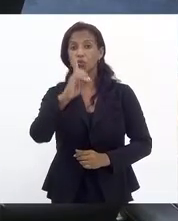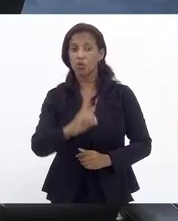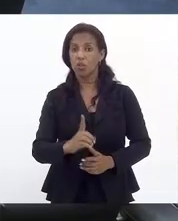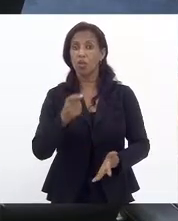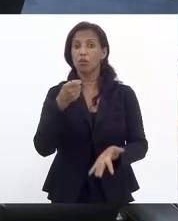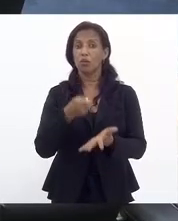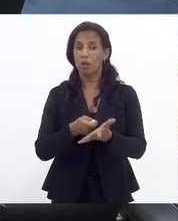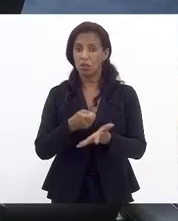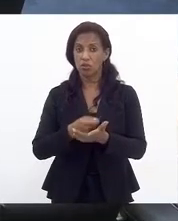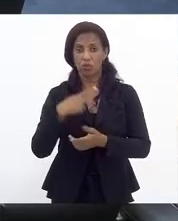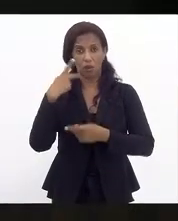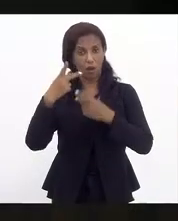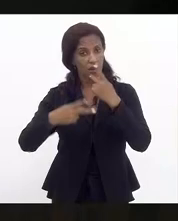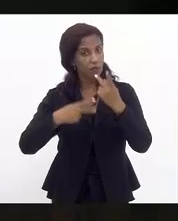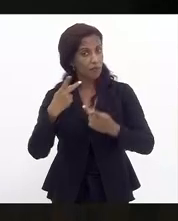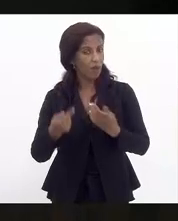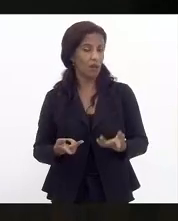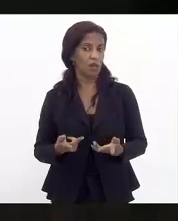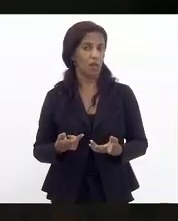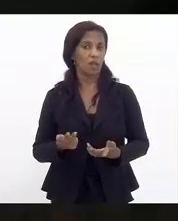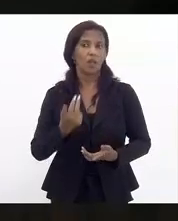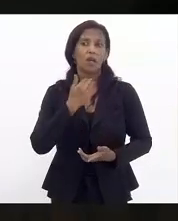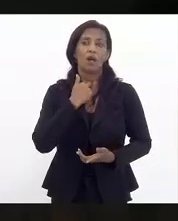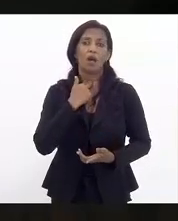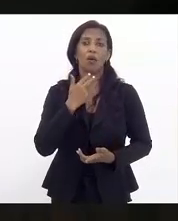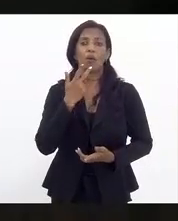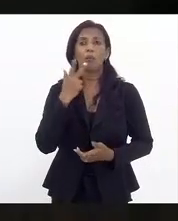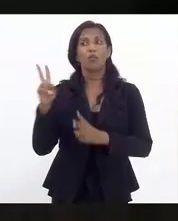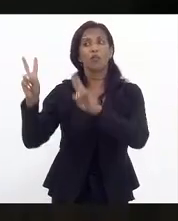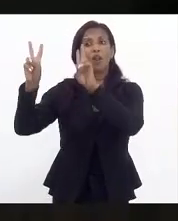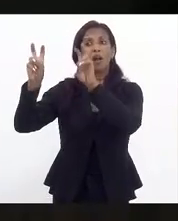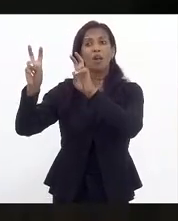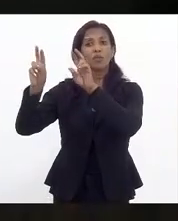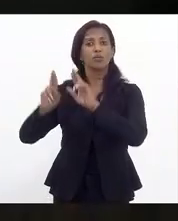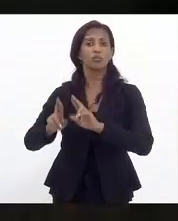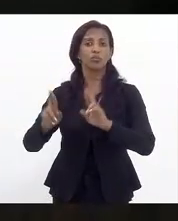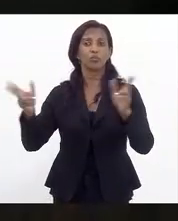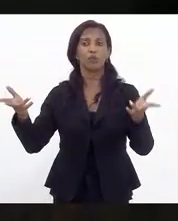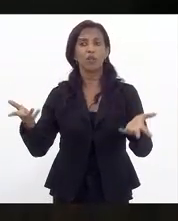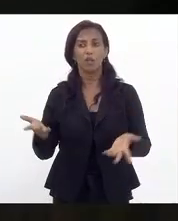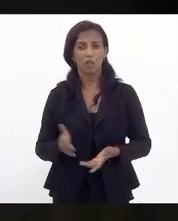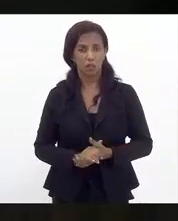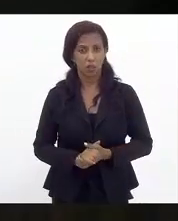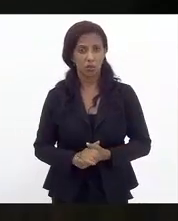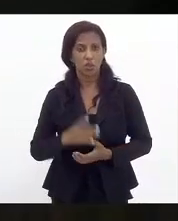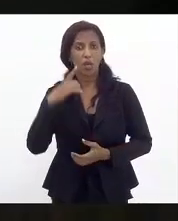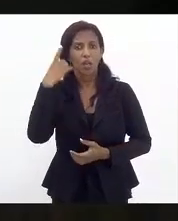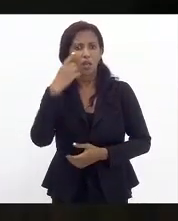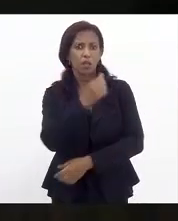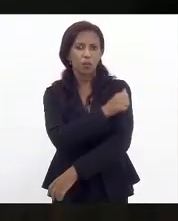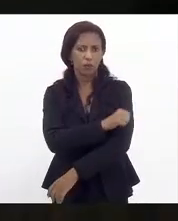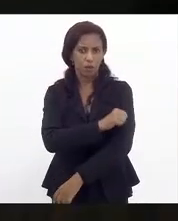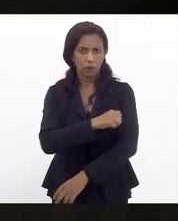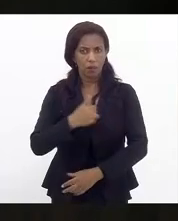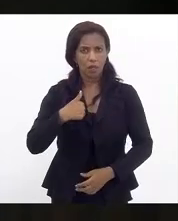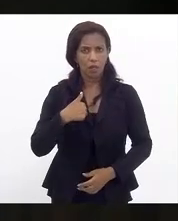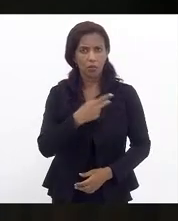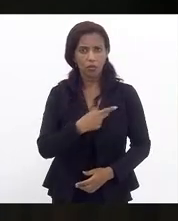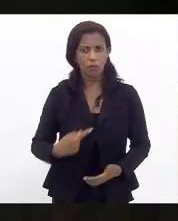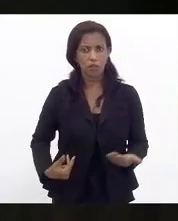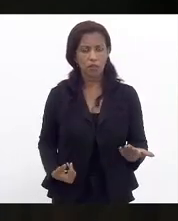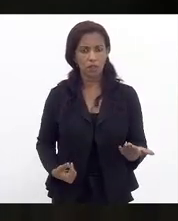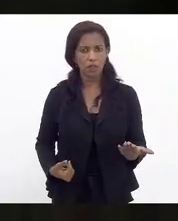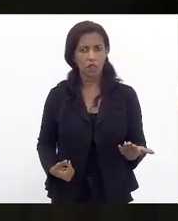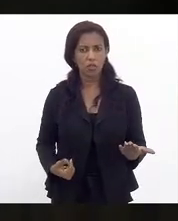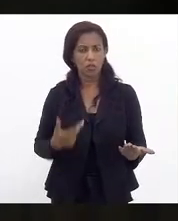garantido a fala agora o que a gente não pode fazer falar de outro assunto não pode falar de outro assunto deputada enfermeira Rejane eu tô presidindo a sessão